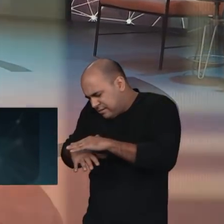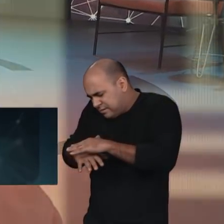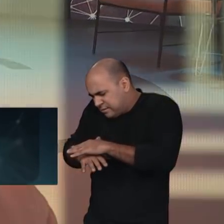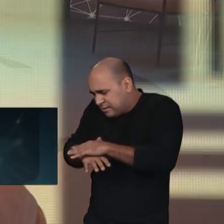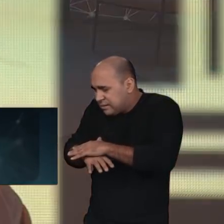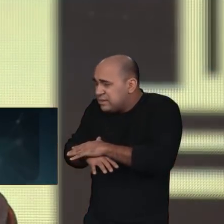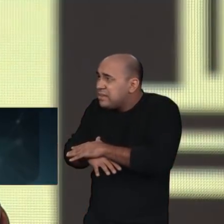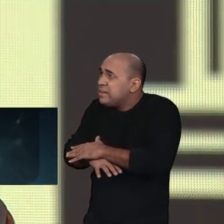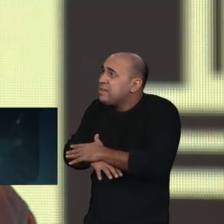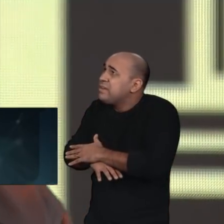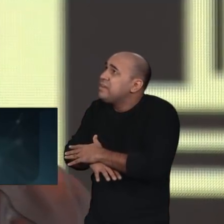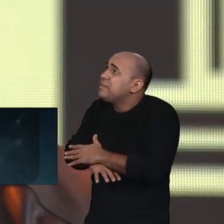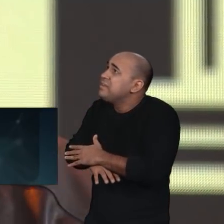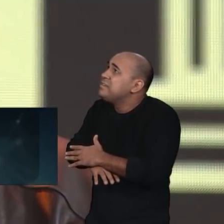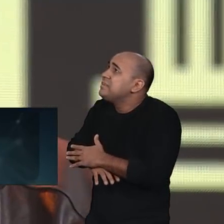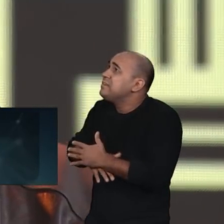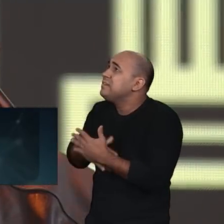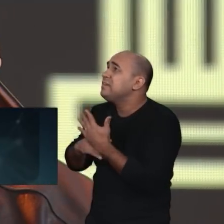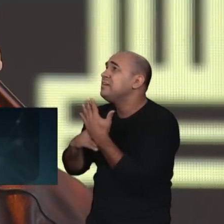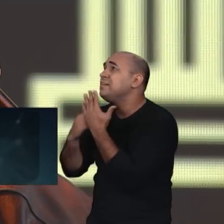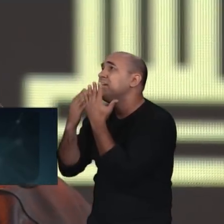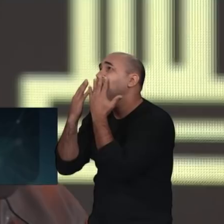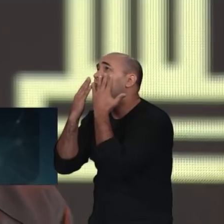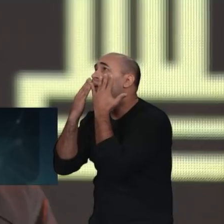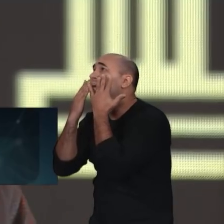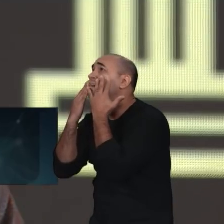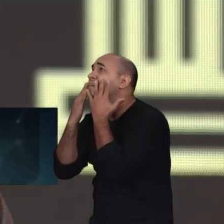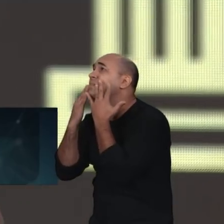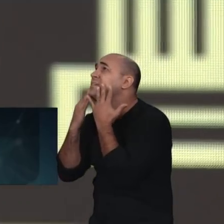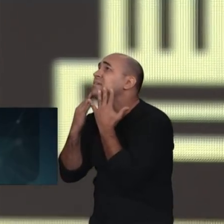aos teus pés,